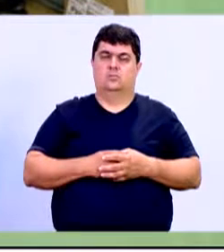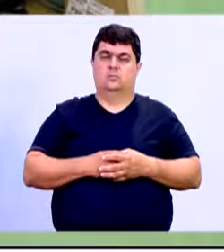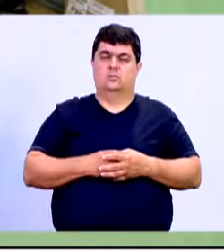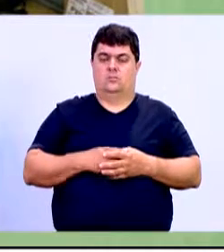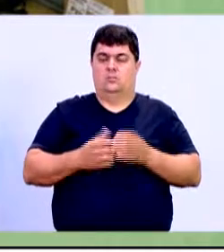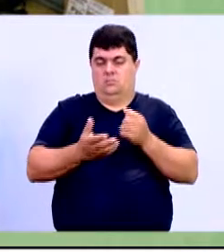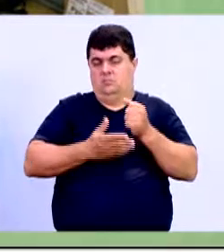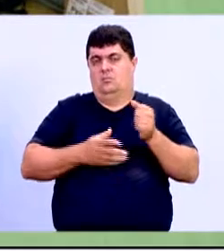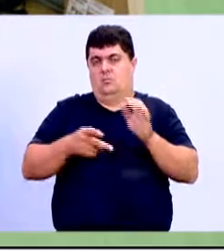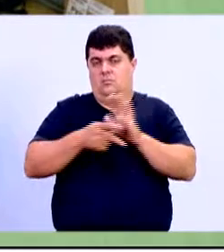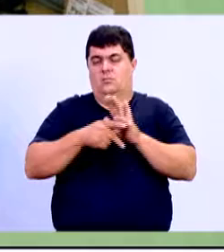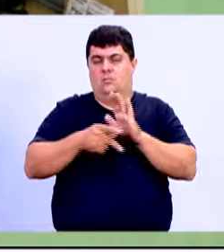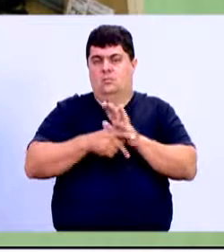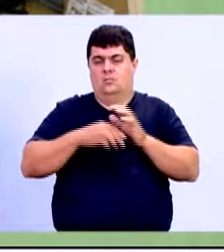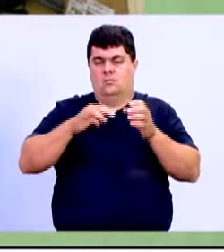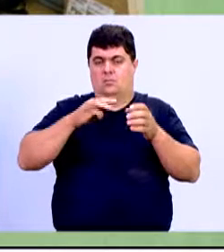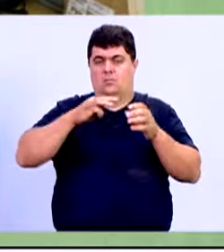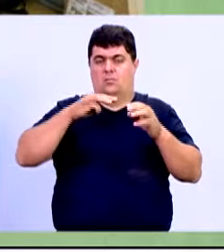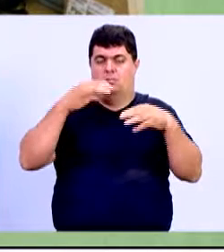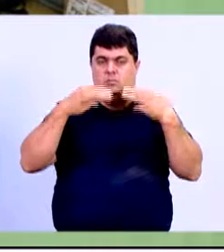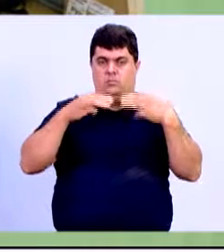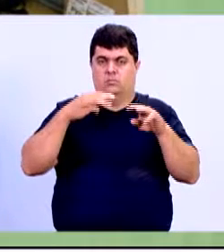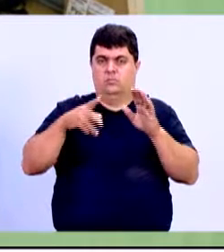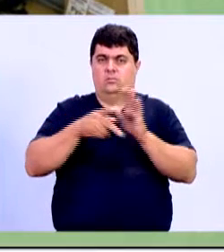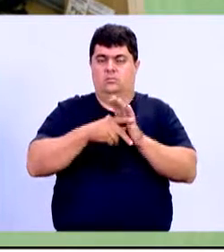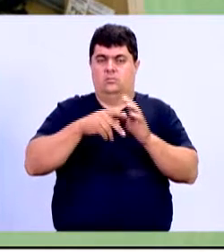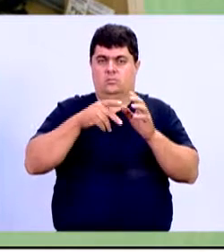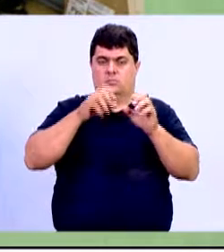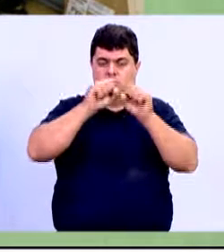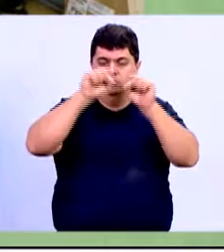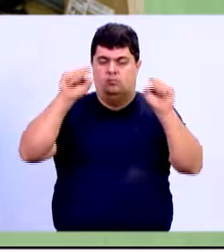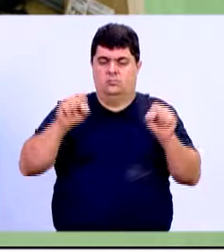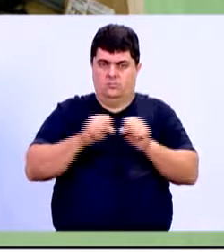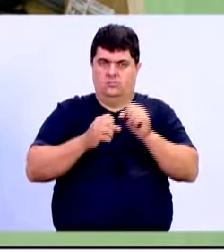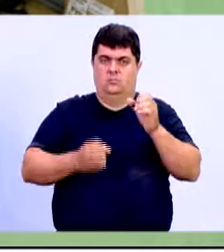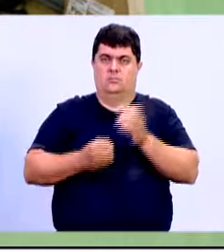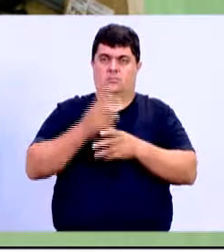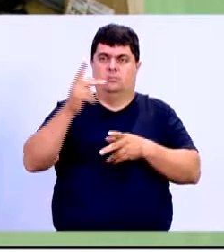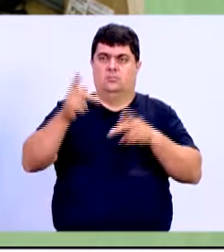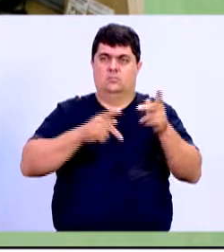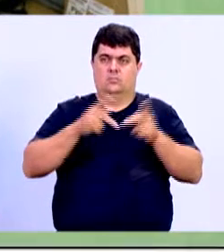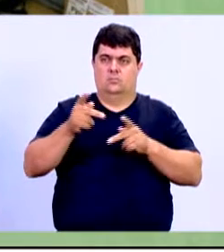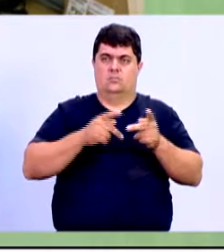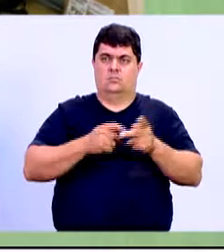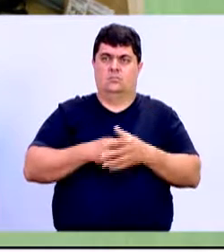como base, como método para desenvolvimento de sistemas, para projetos,